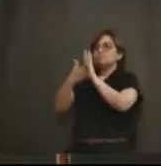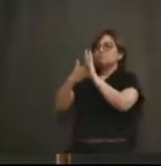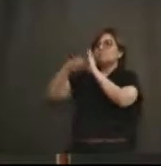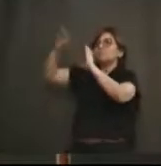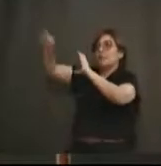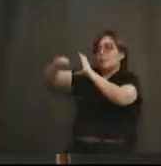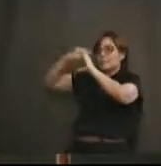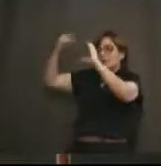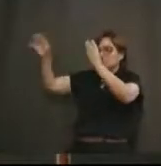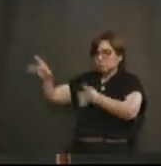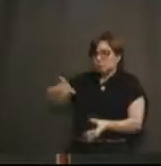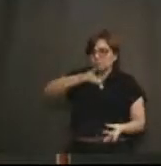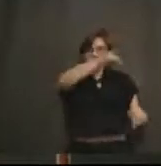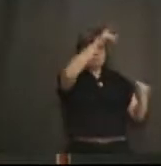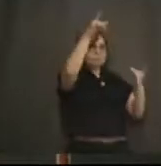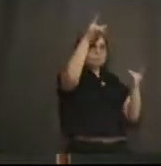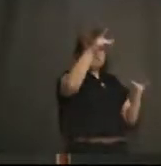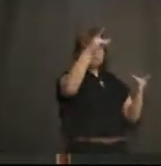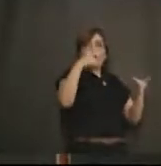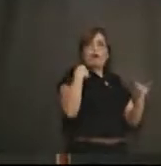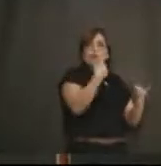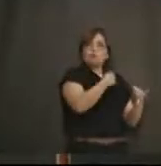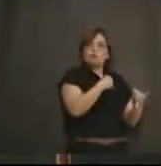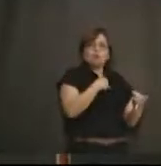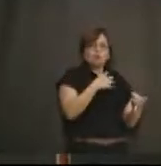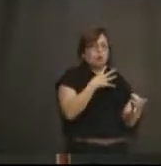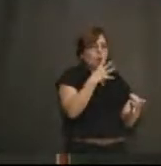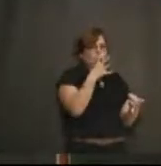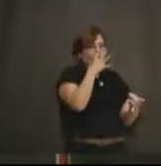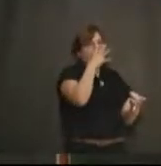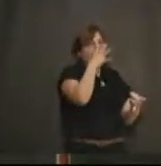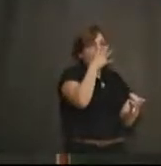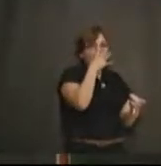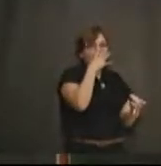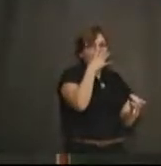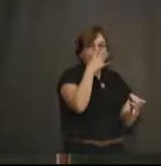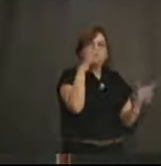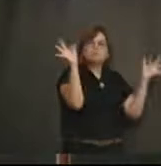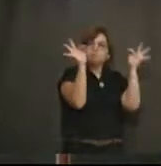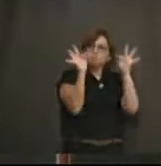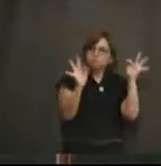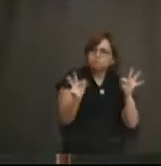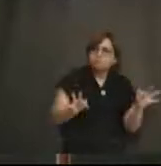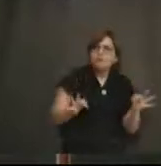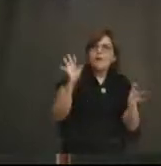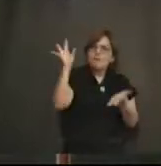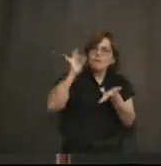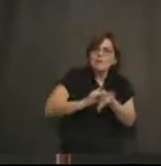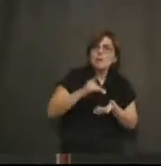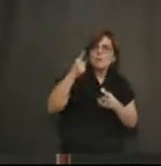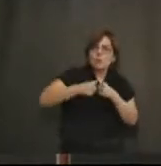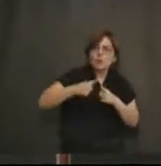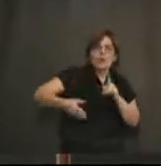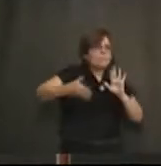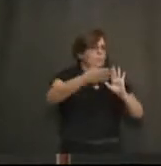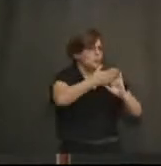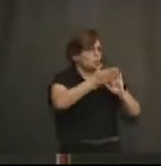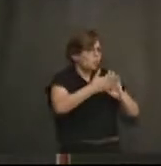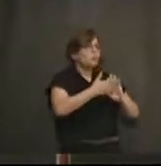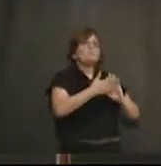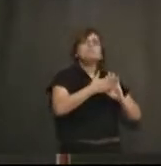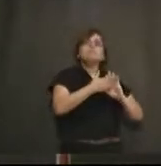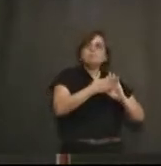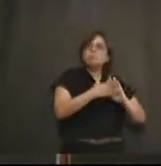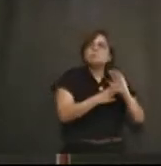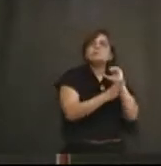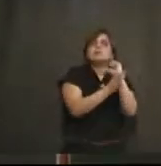Pará, nós ficamos assim extremamente felizes, né, porque é uma proposta muito sólida, vindo de um